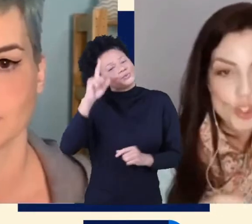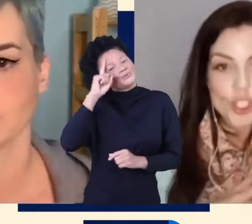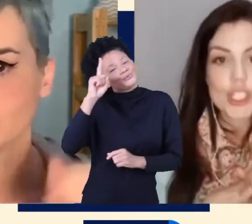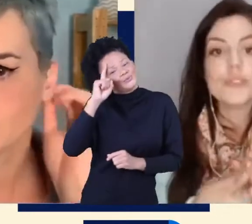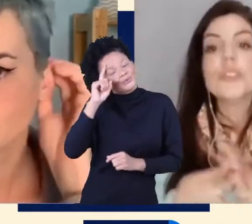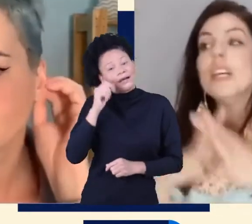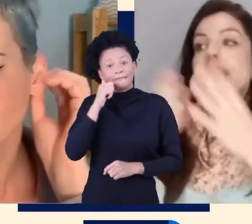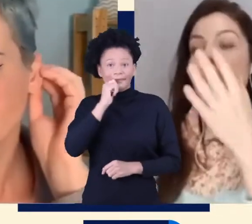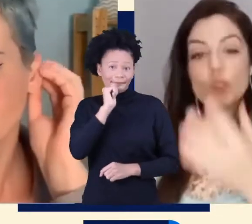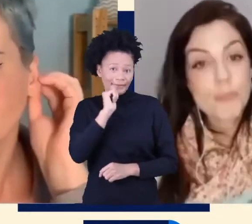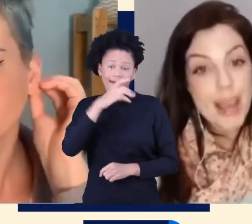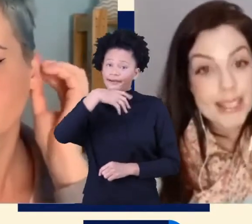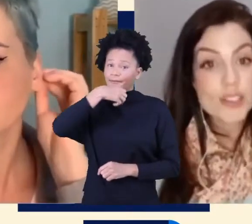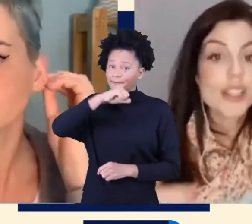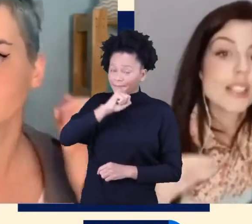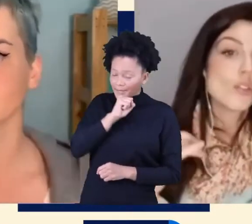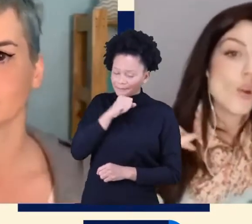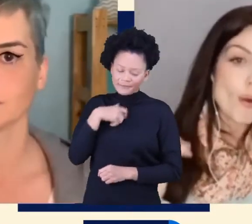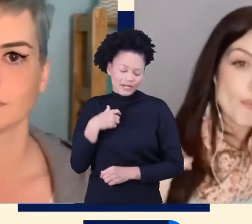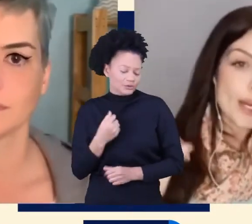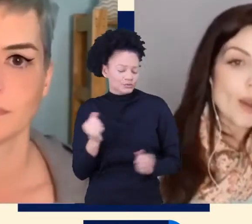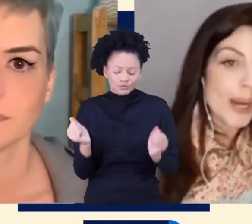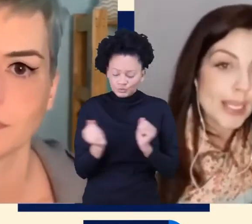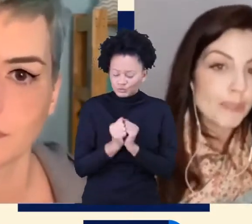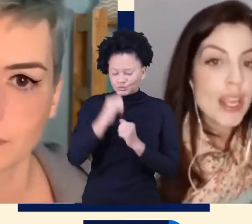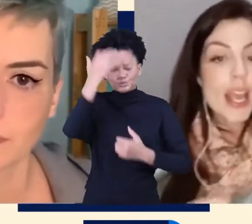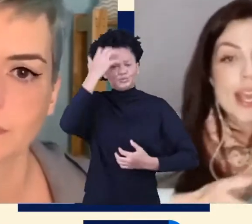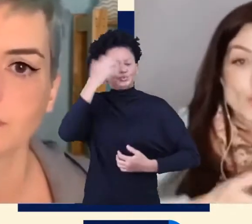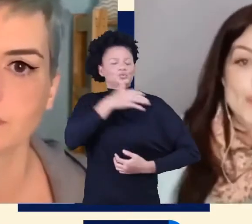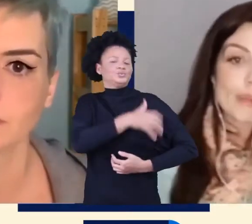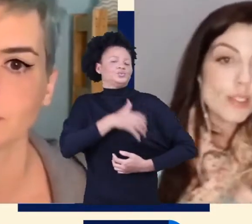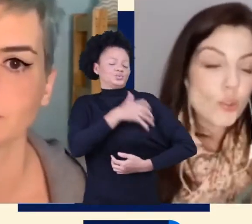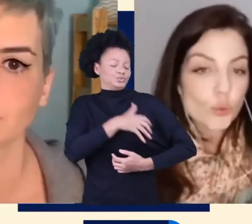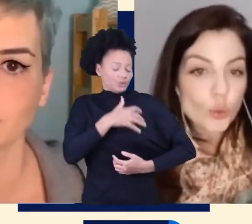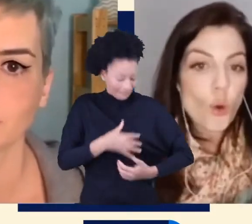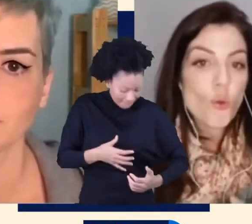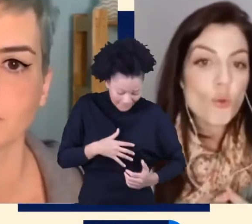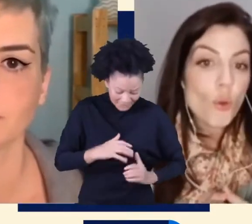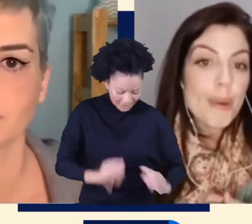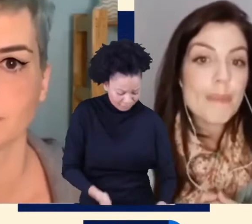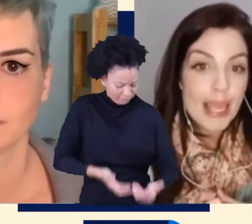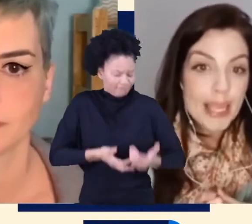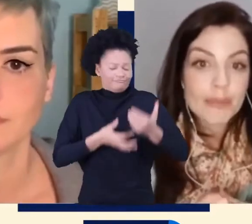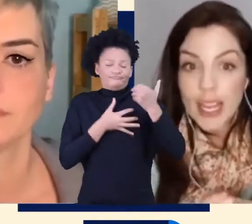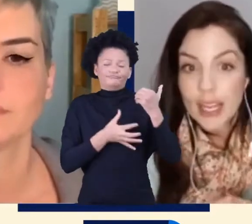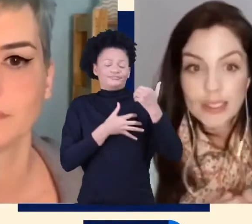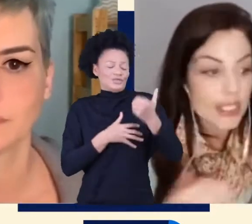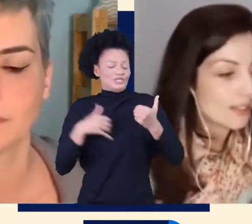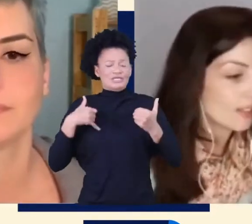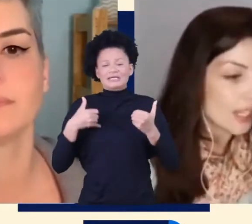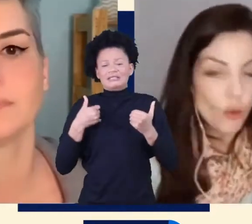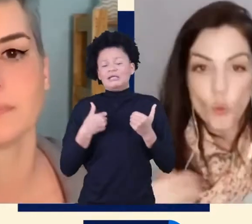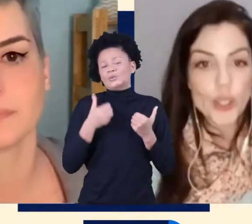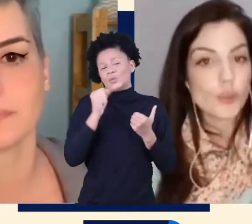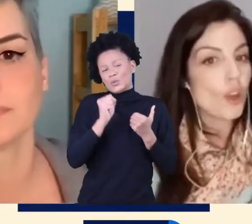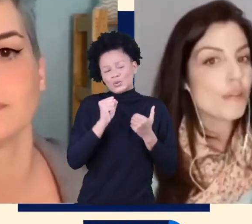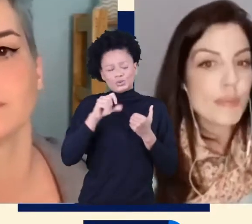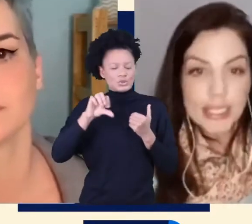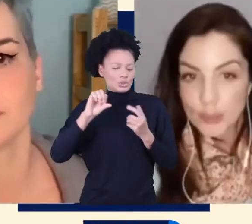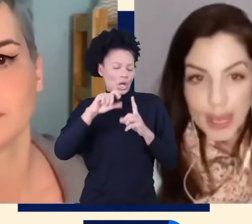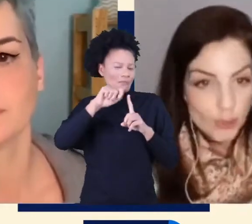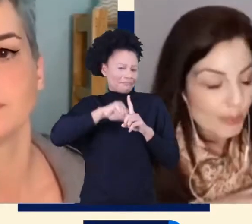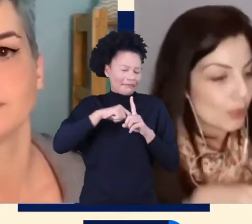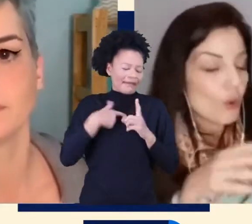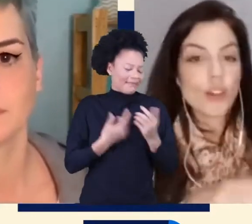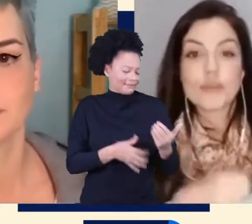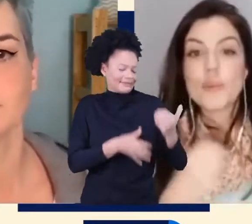do cotidiano, né? Os pais às vezes tomam banho, a mãe toma banho junto com o bebê, né? A criança tá lá com 8, 9